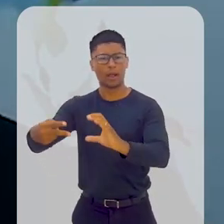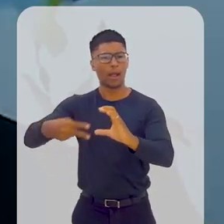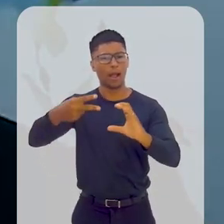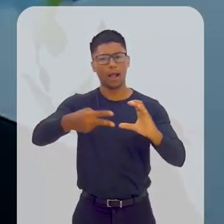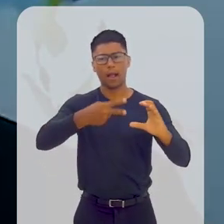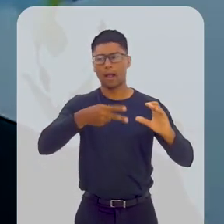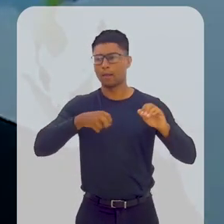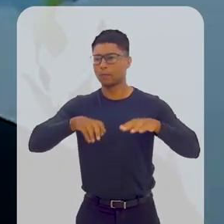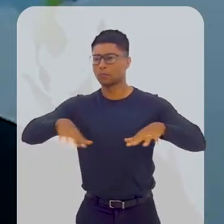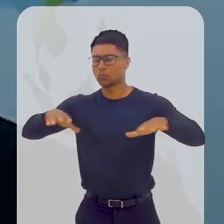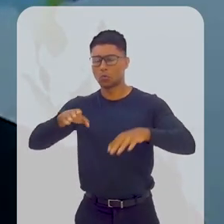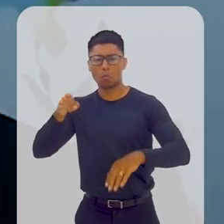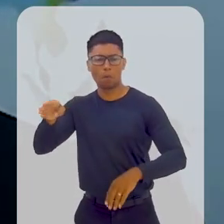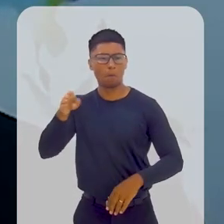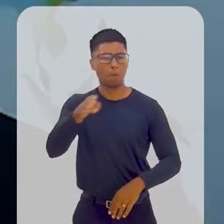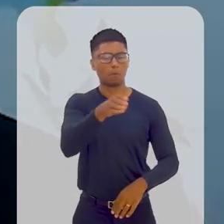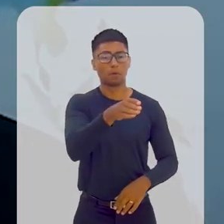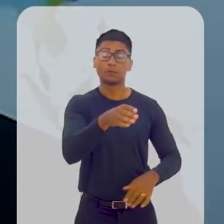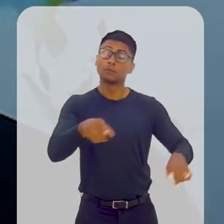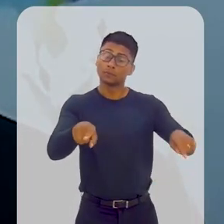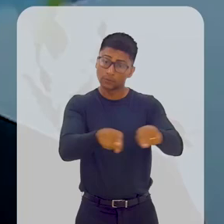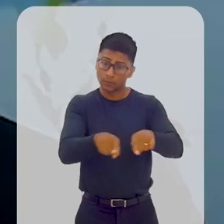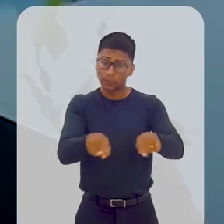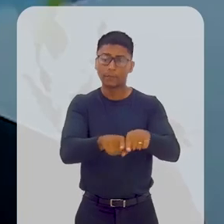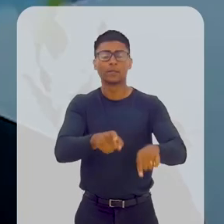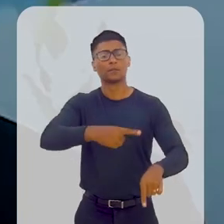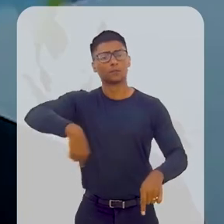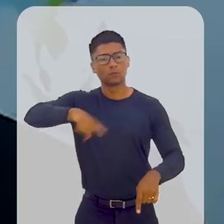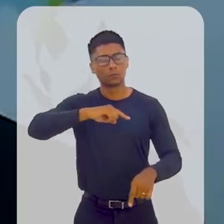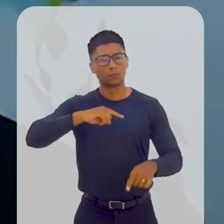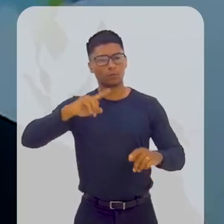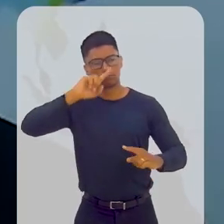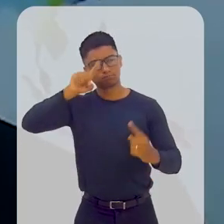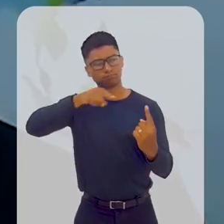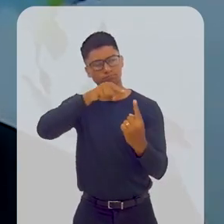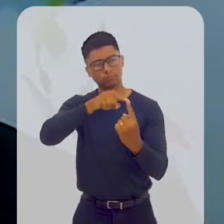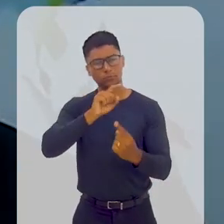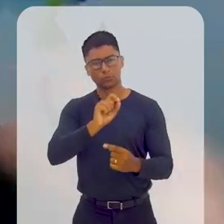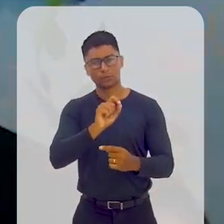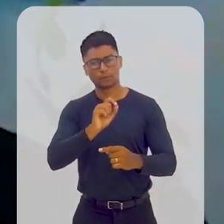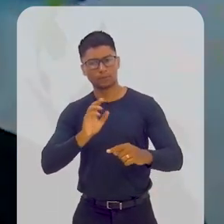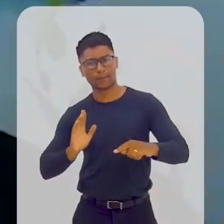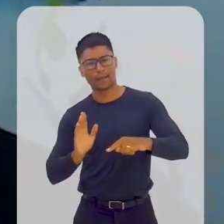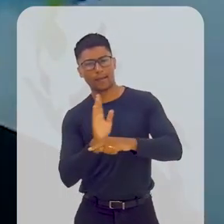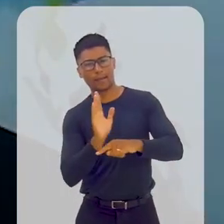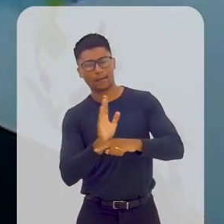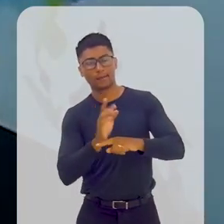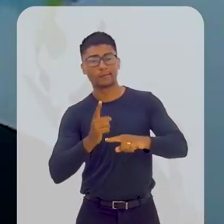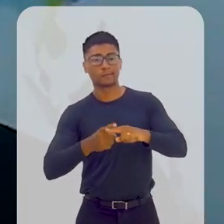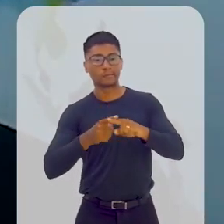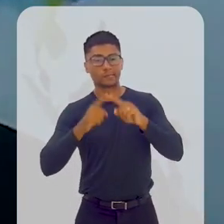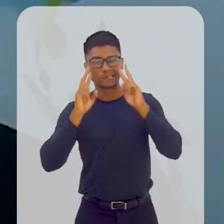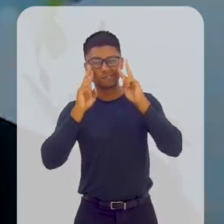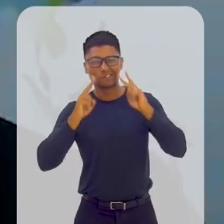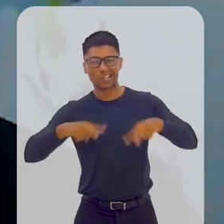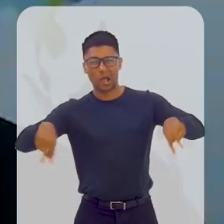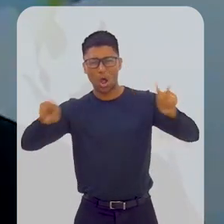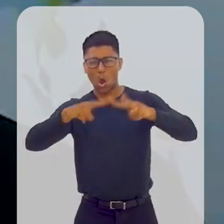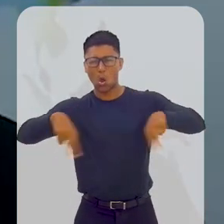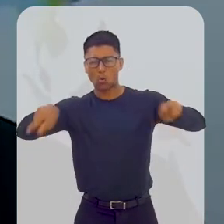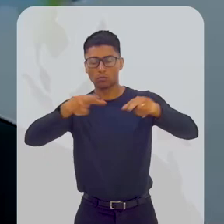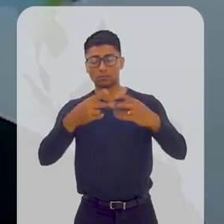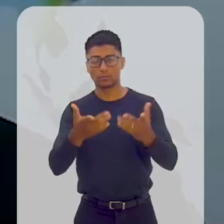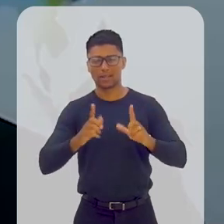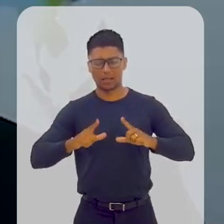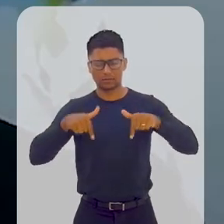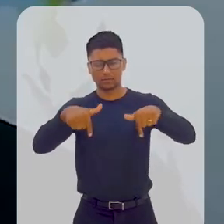setoriais, extremamente importante, a gente visa contribuir a partir dessa visão plural para ações